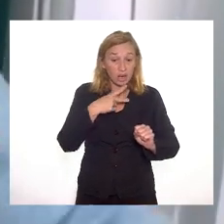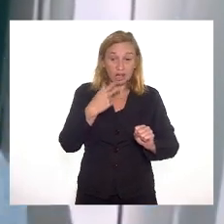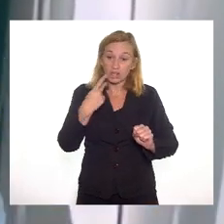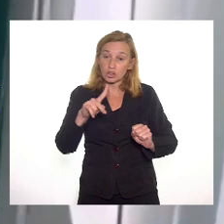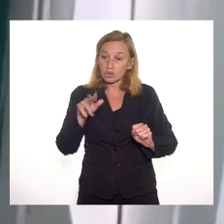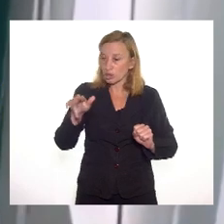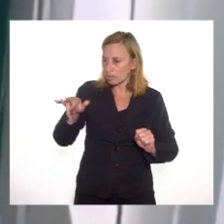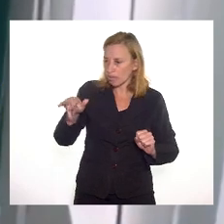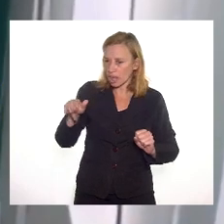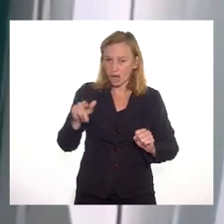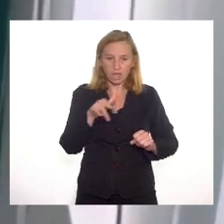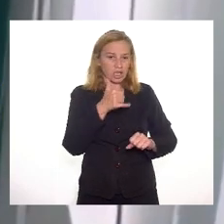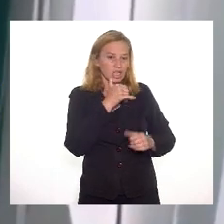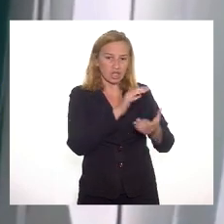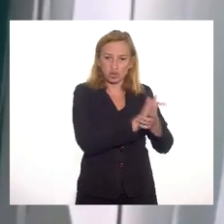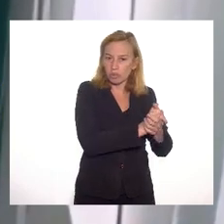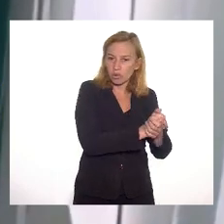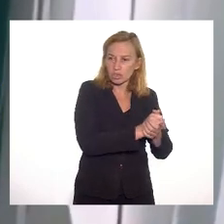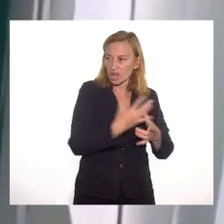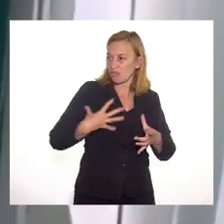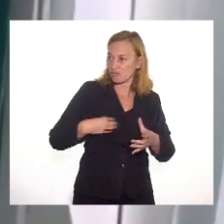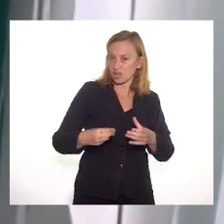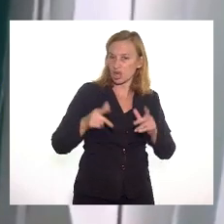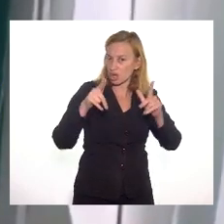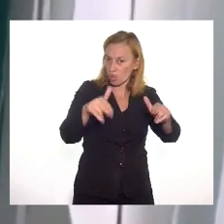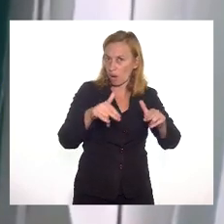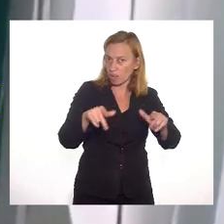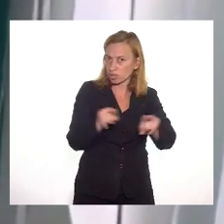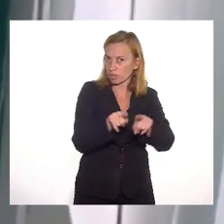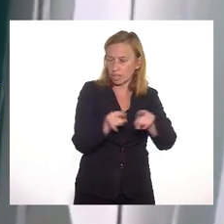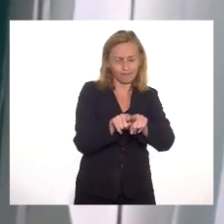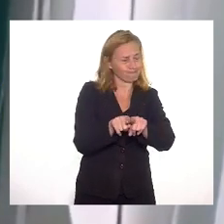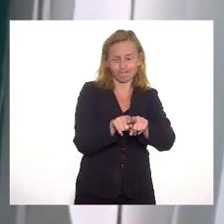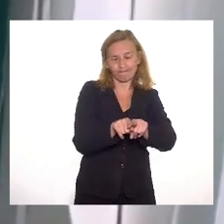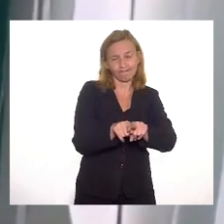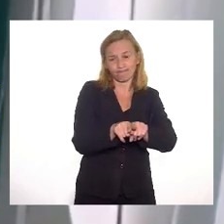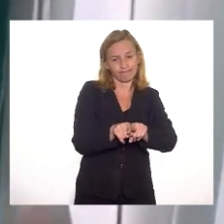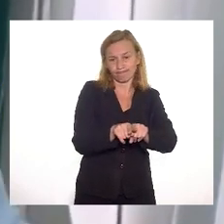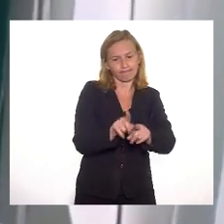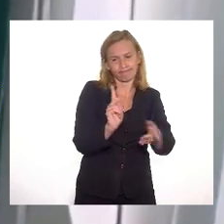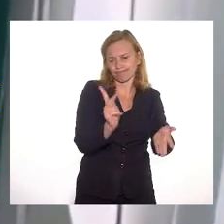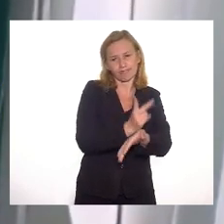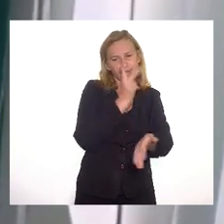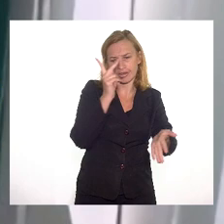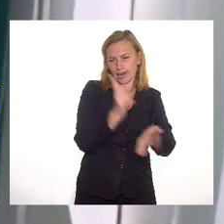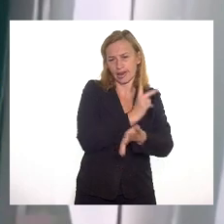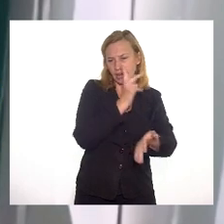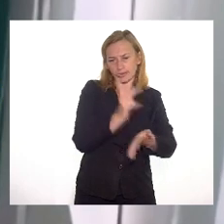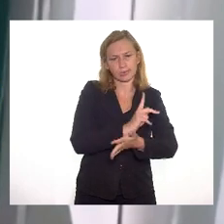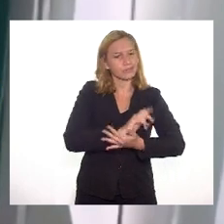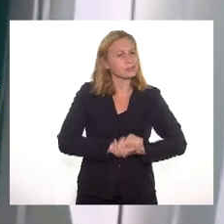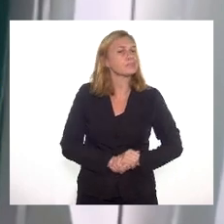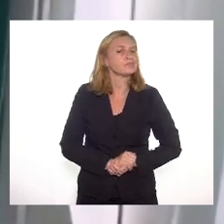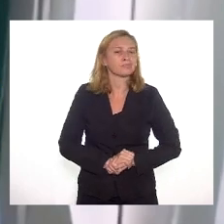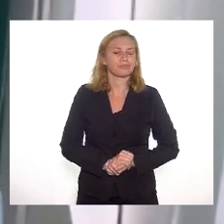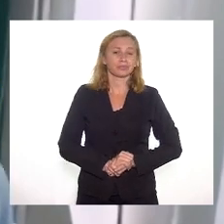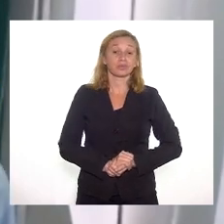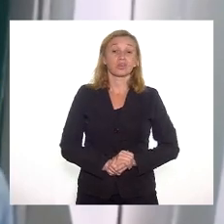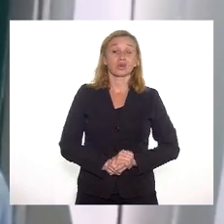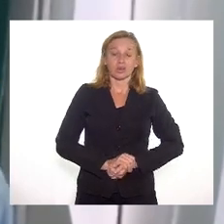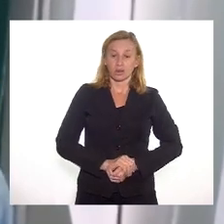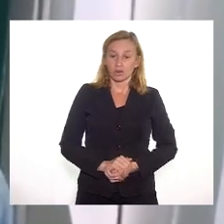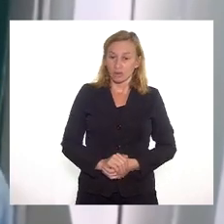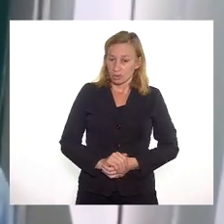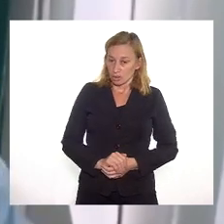sua esposa, seu filho são também... não posso fazer isso. Isto é absolutamente inaceitável. Isso vale tanto